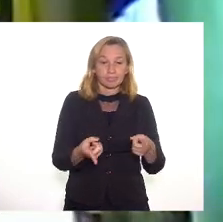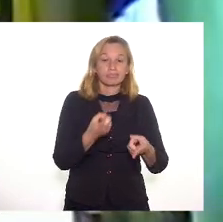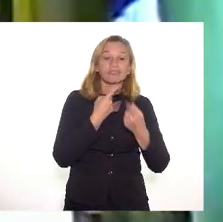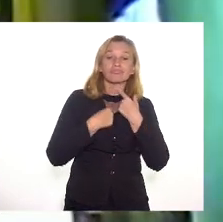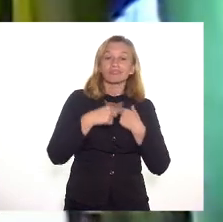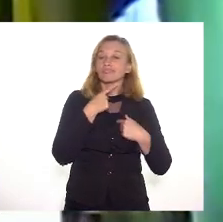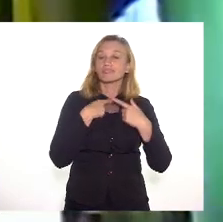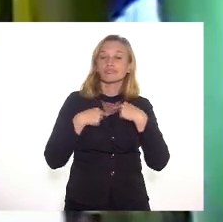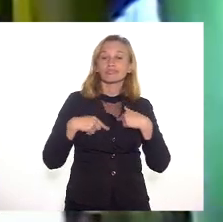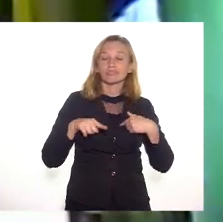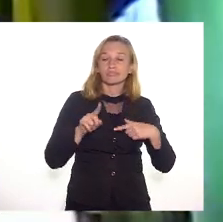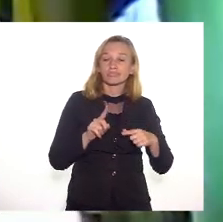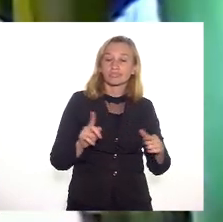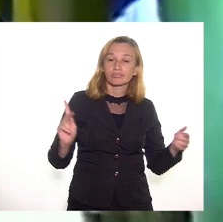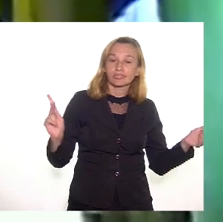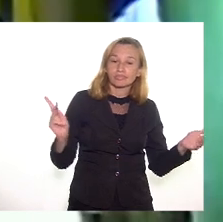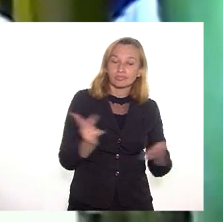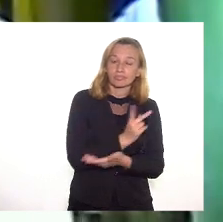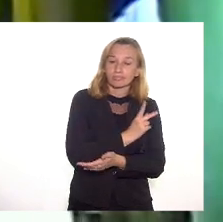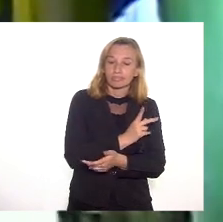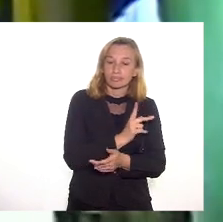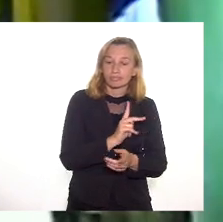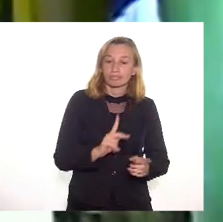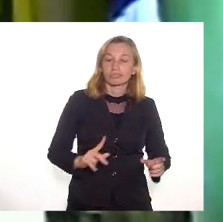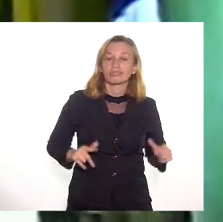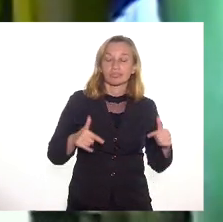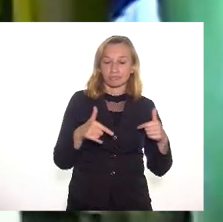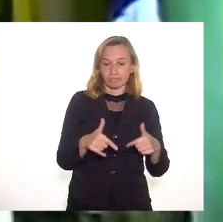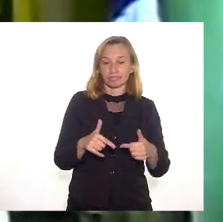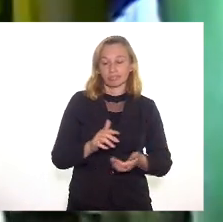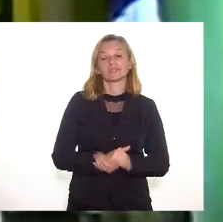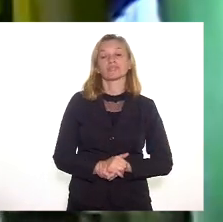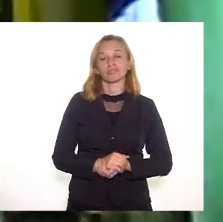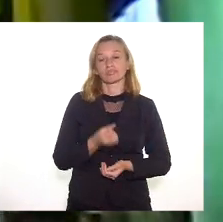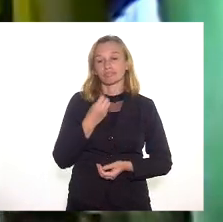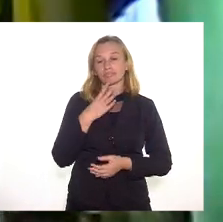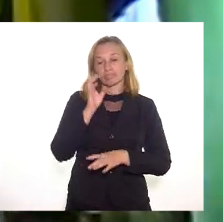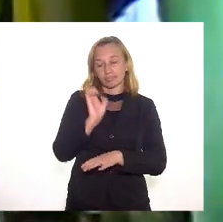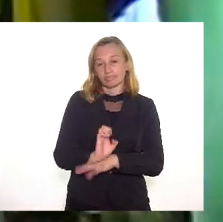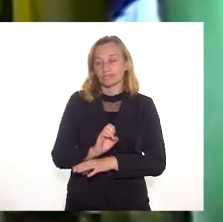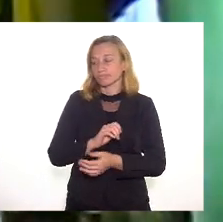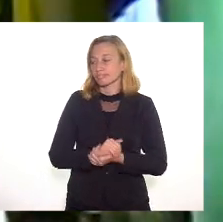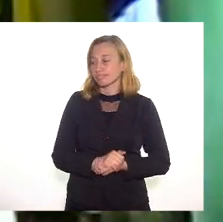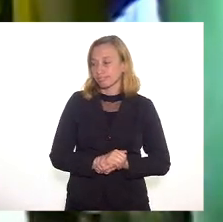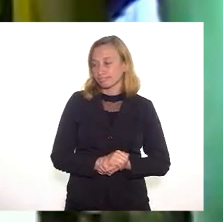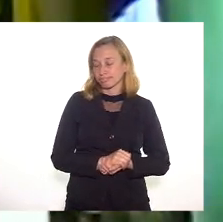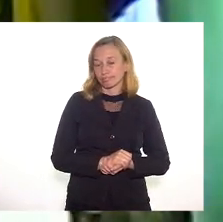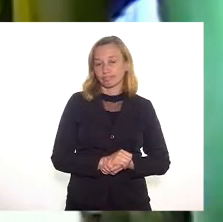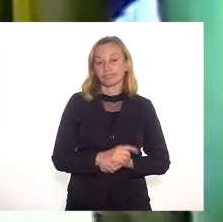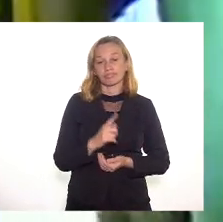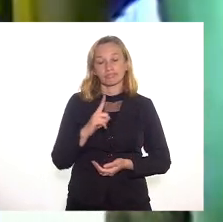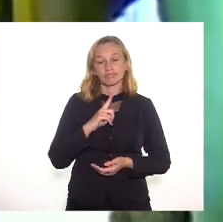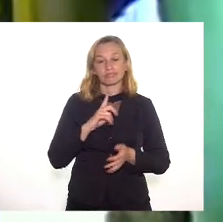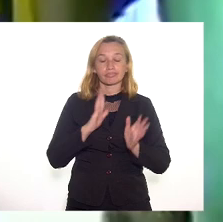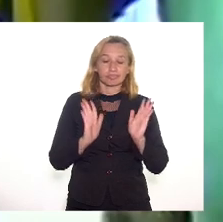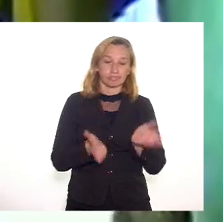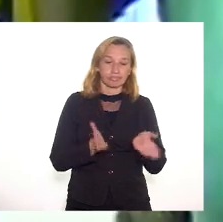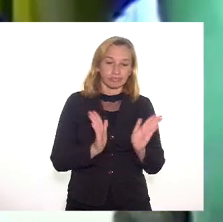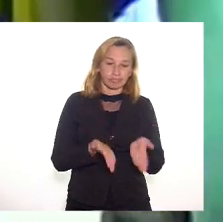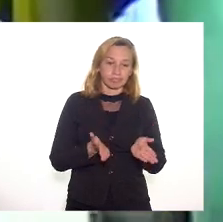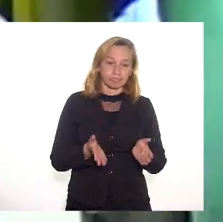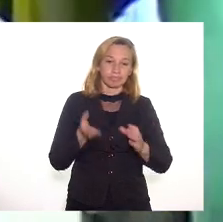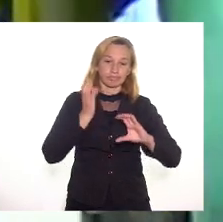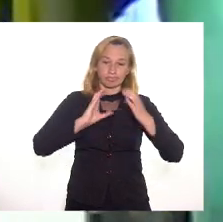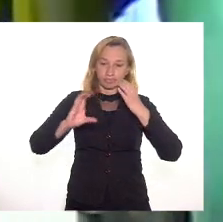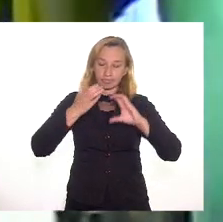acontecer o bem da população do Estado. Ele tem hoje no parlamento o